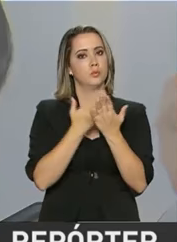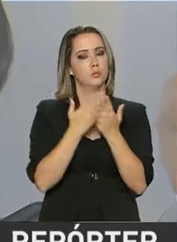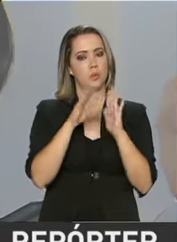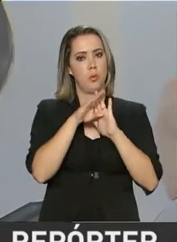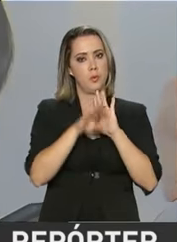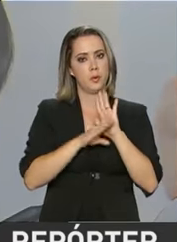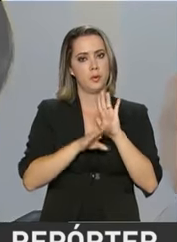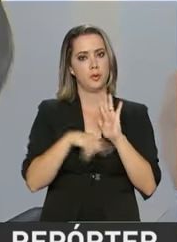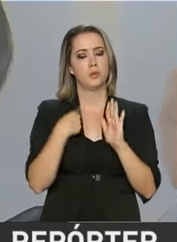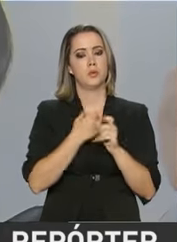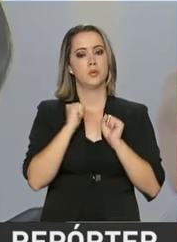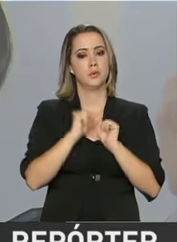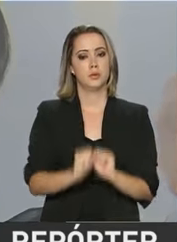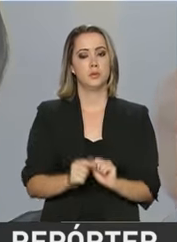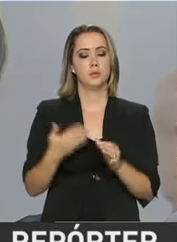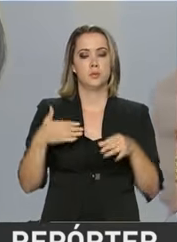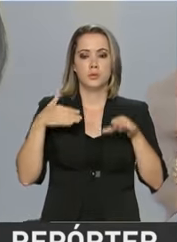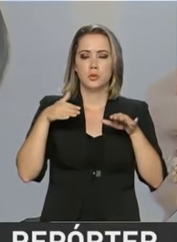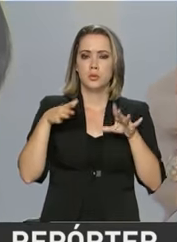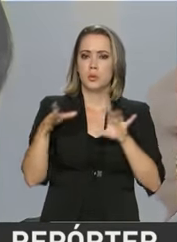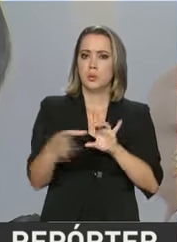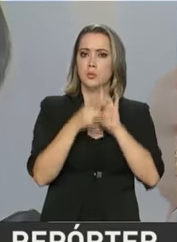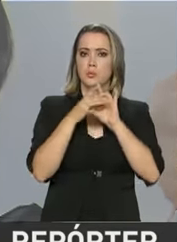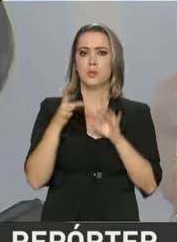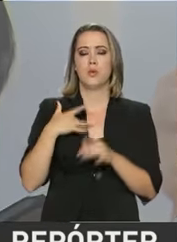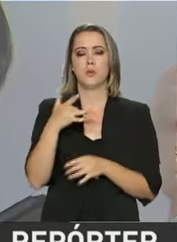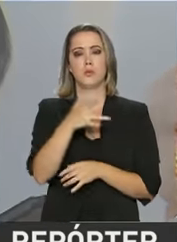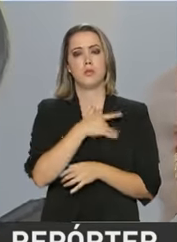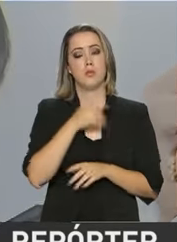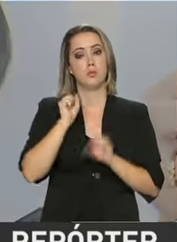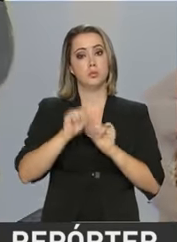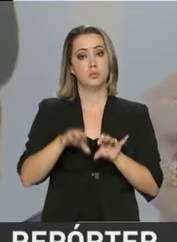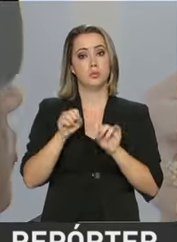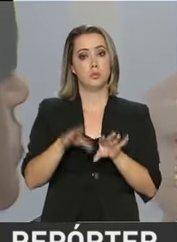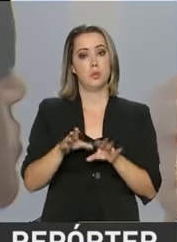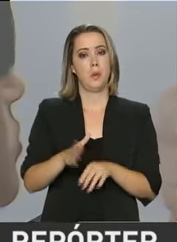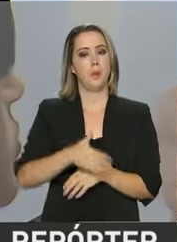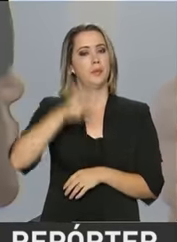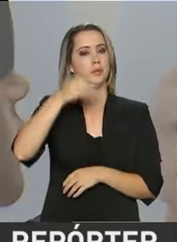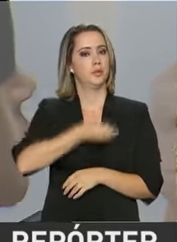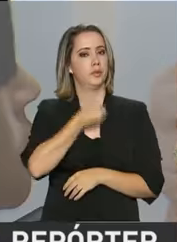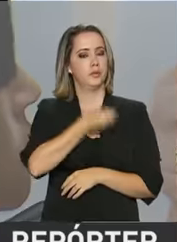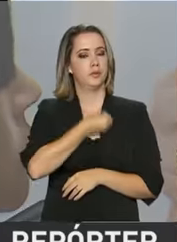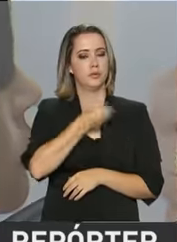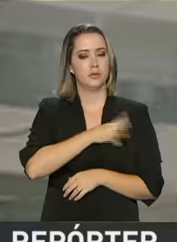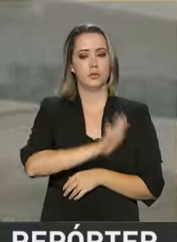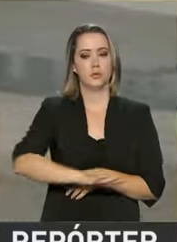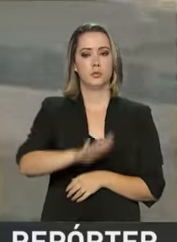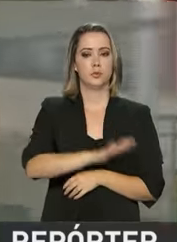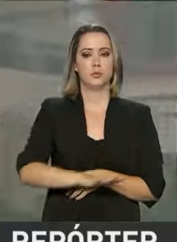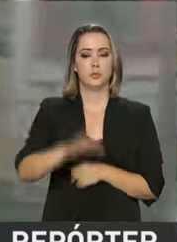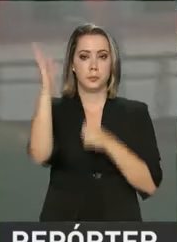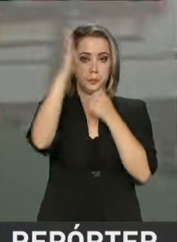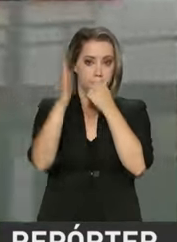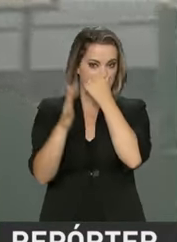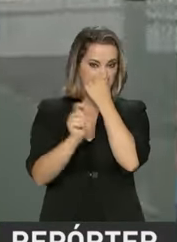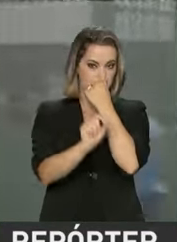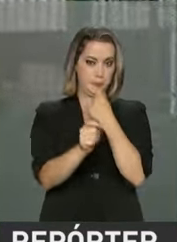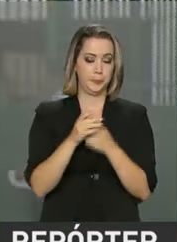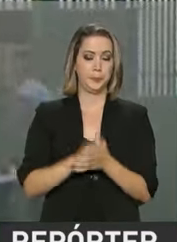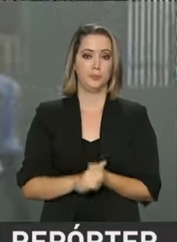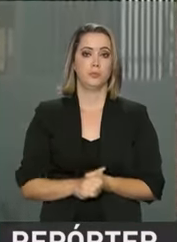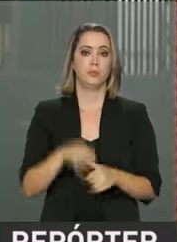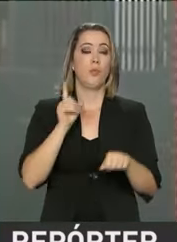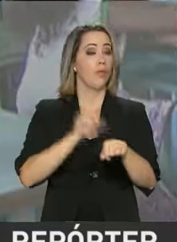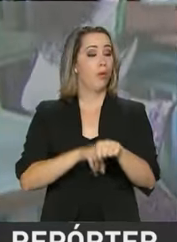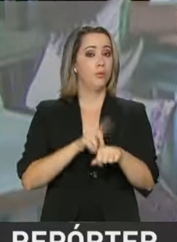ter o máximo de integração entre saúde e educação em benefício de todos os cantos da cidade o prazo de adesão para os